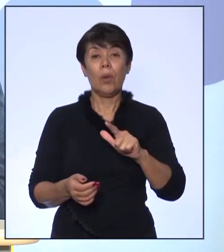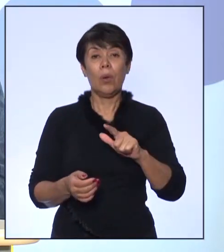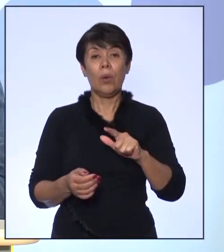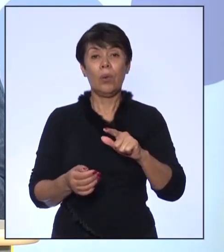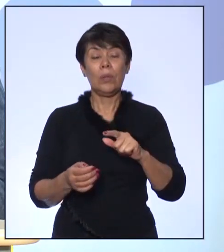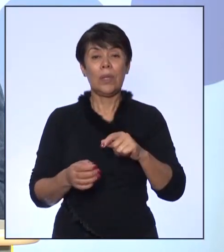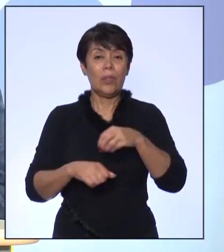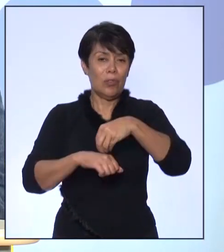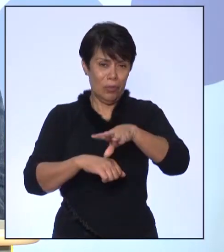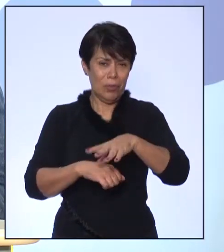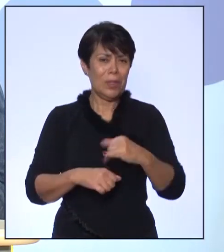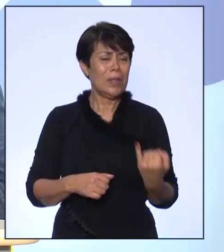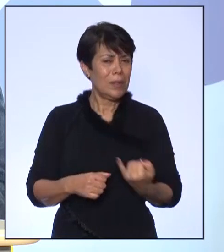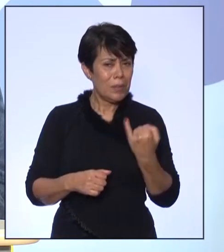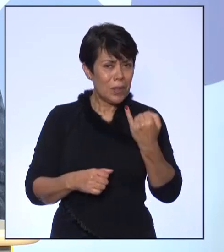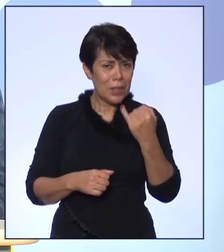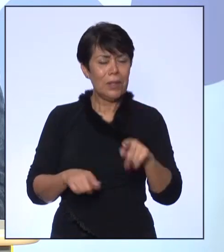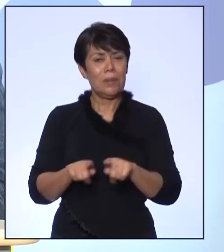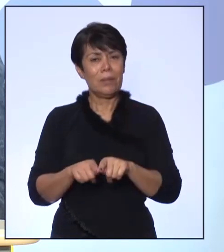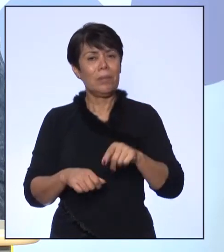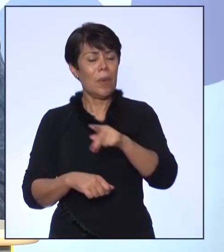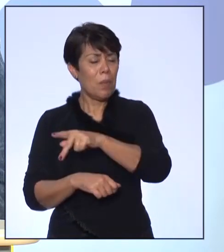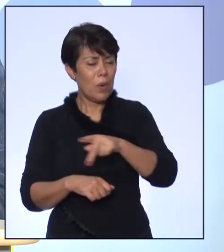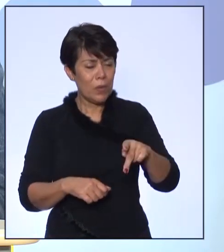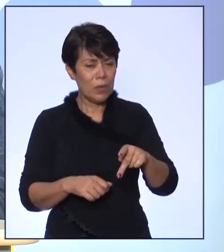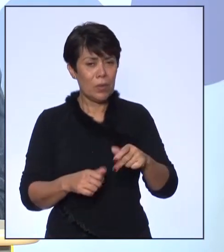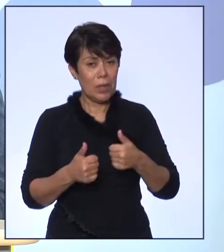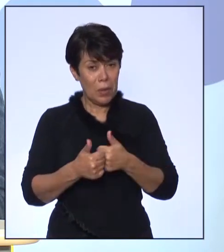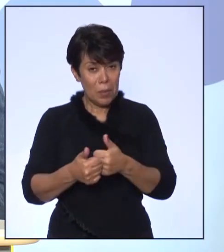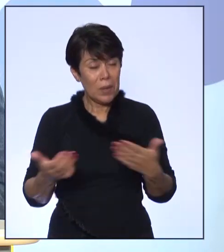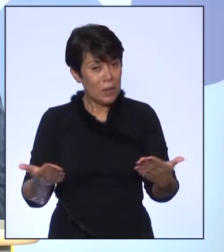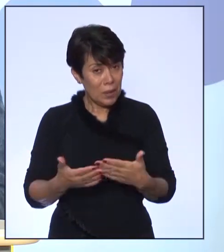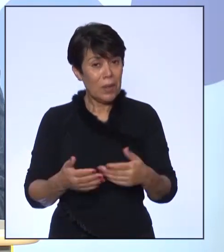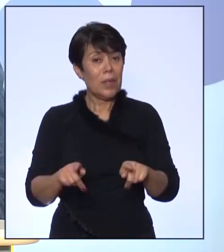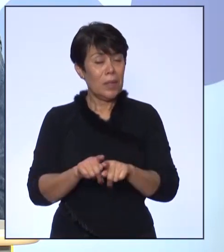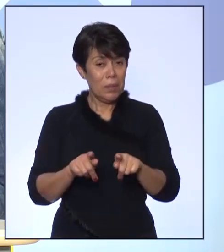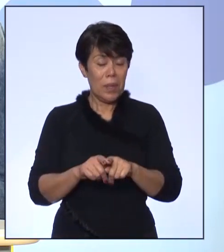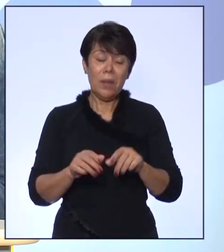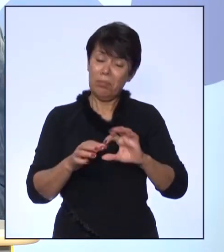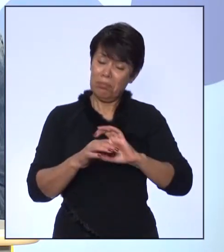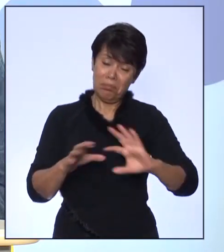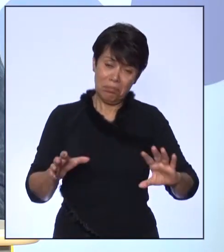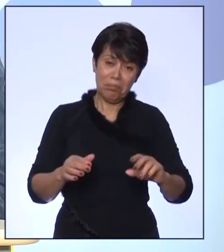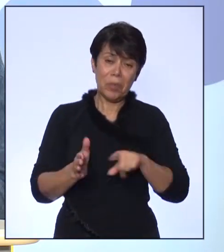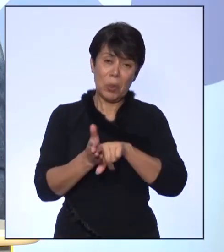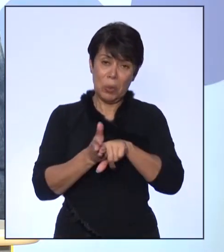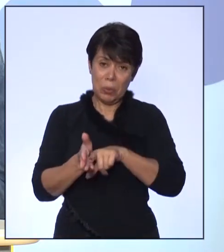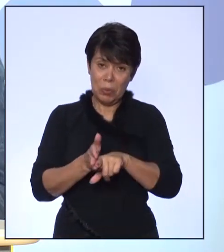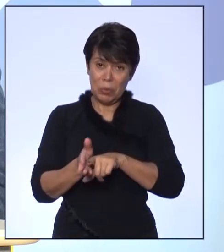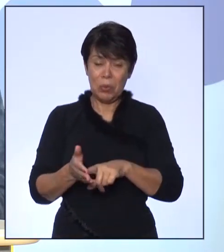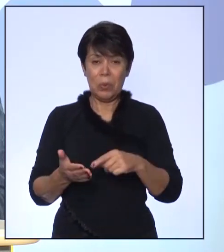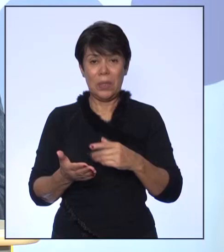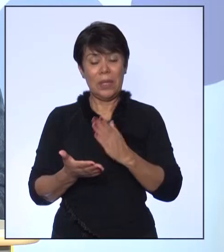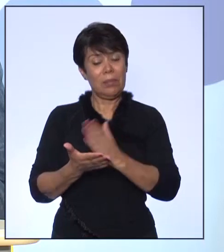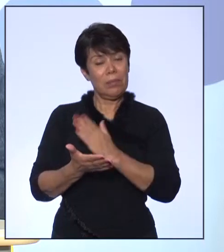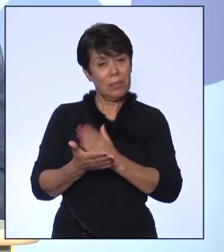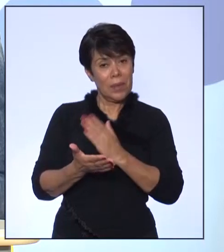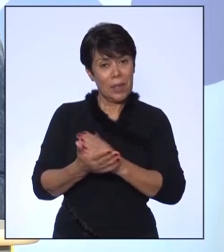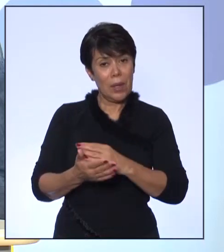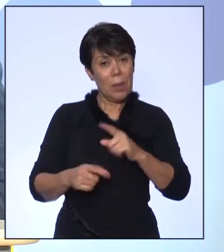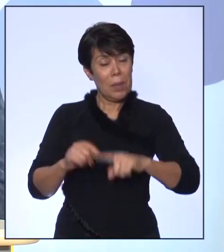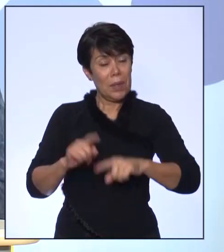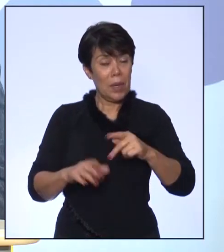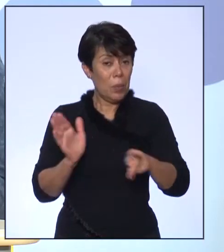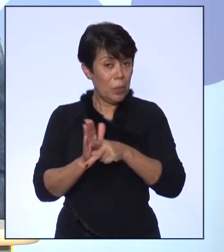tá? Os professores também que estão nos acompanhando. E vocês poderão, inclusive, né, aí na casa de vocês,